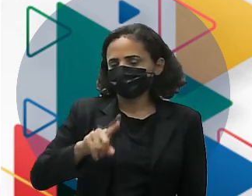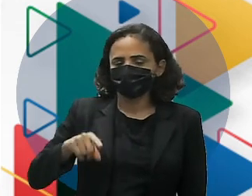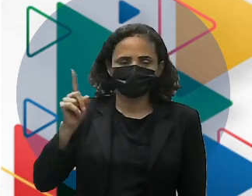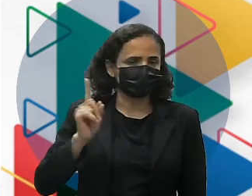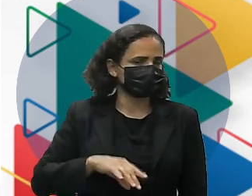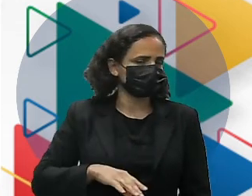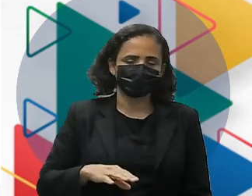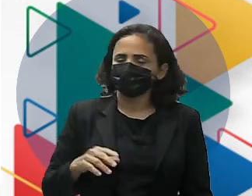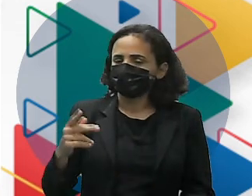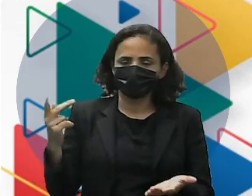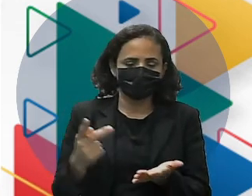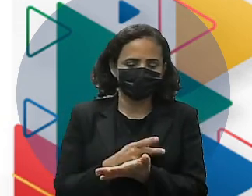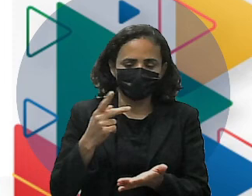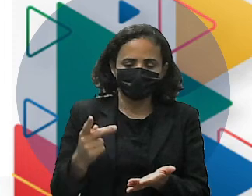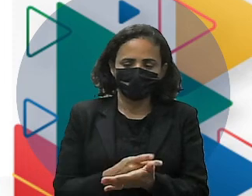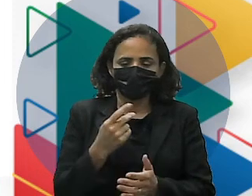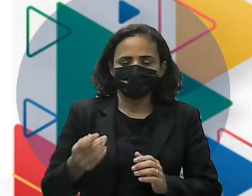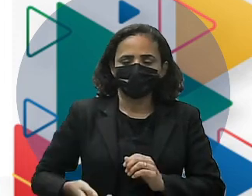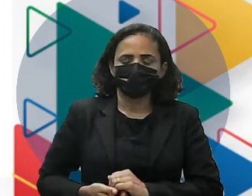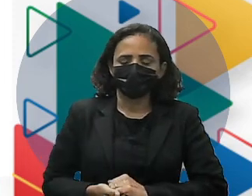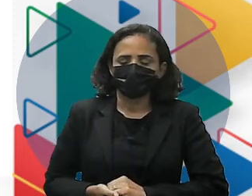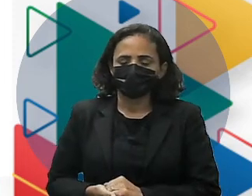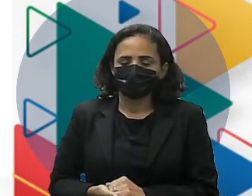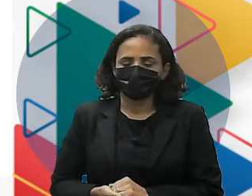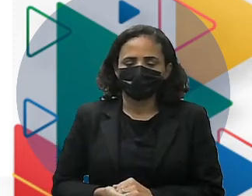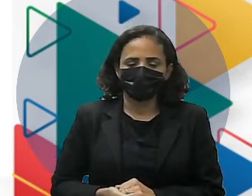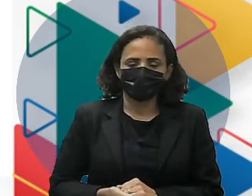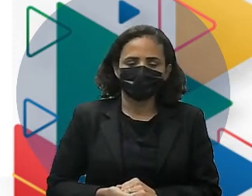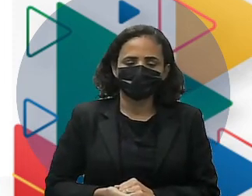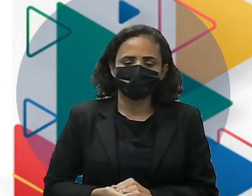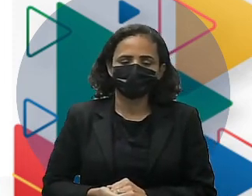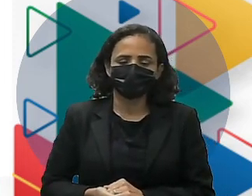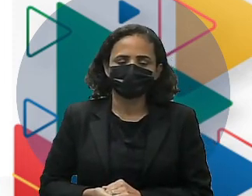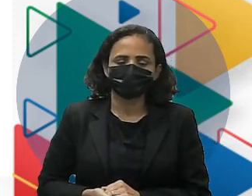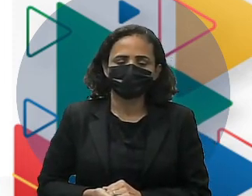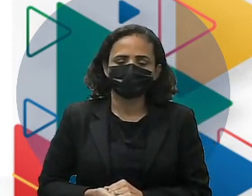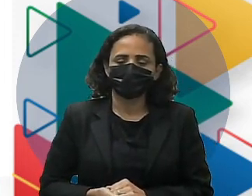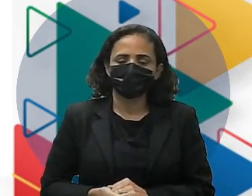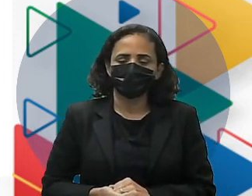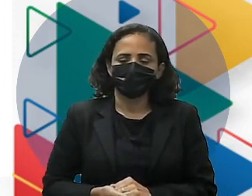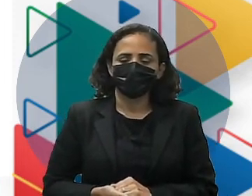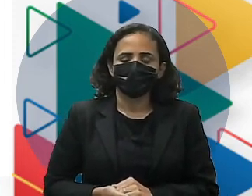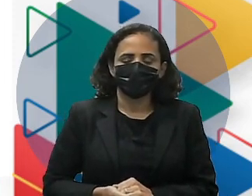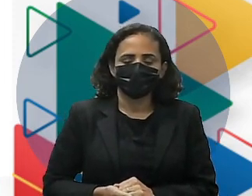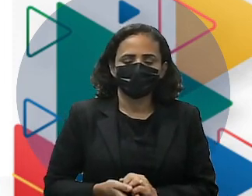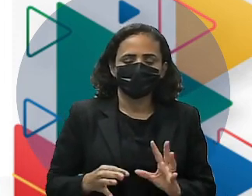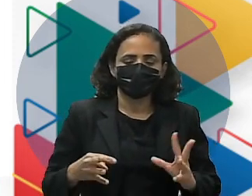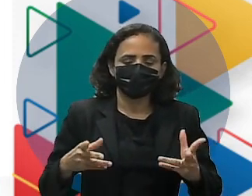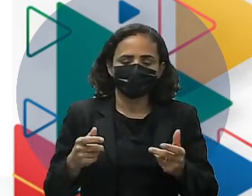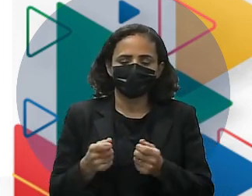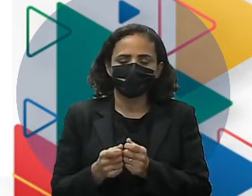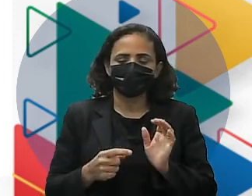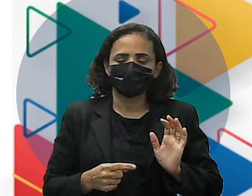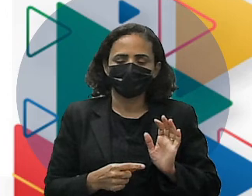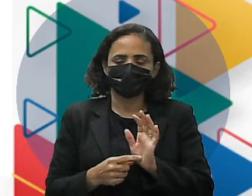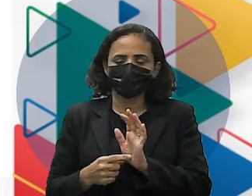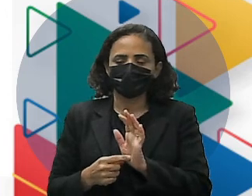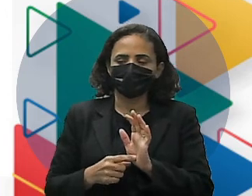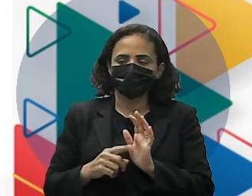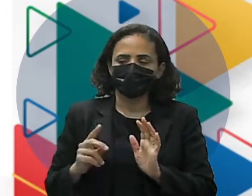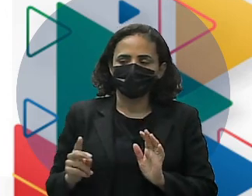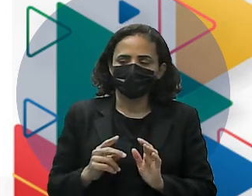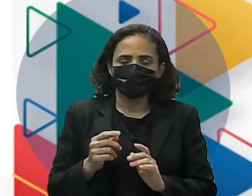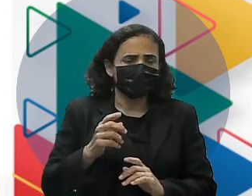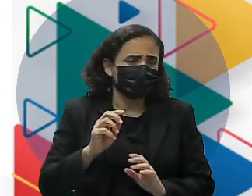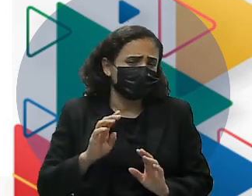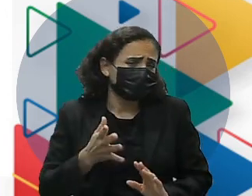ser a letra B, Robertão. Percebeste? Na letra C, D e E, todos estão indicando aí um valor muito próximo